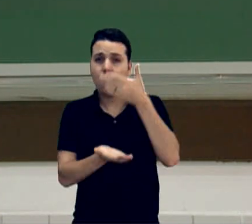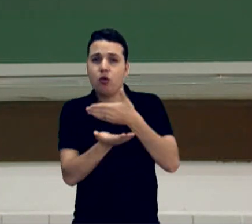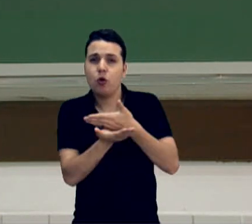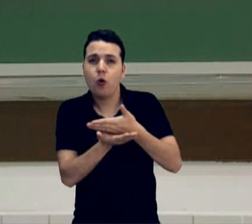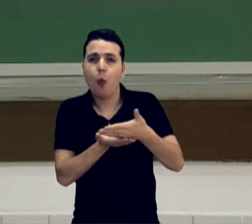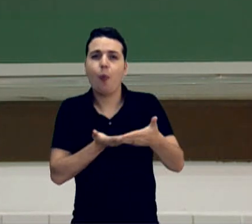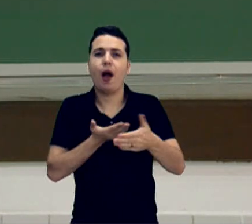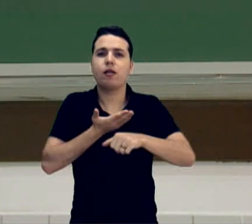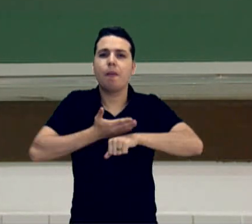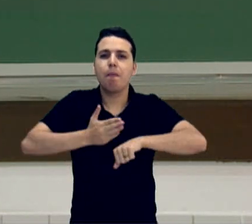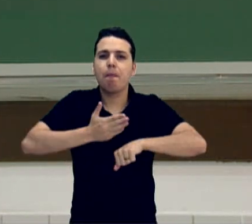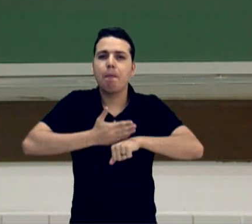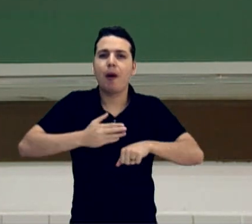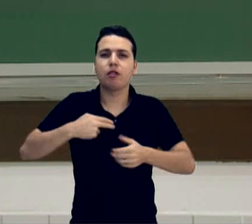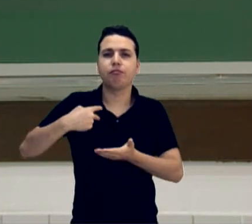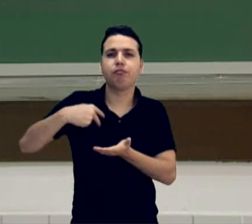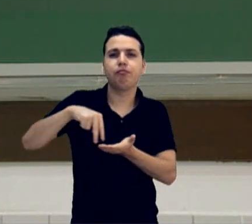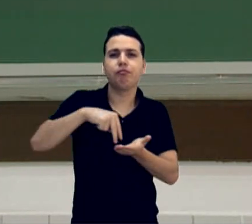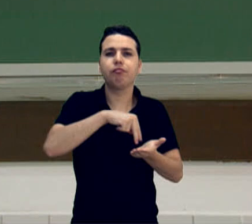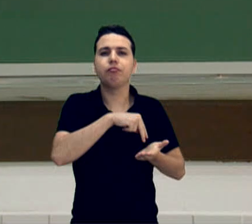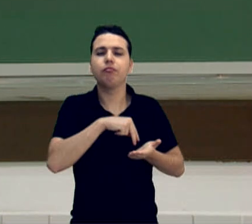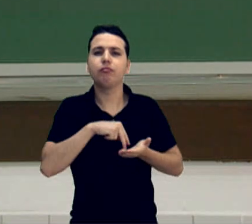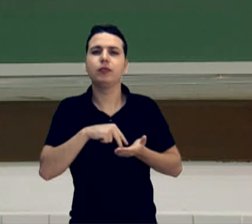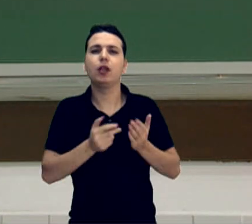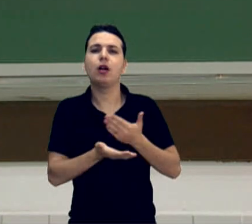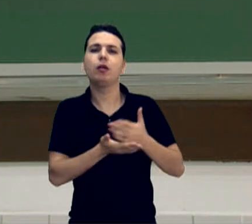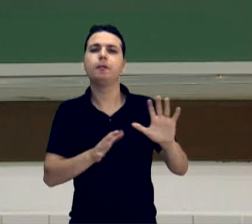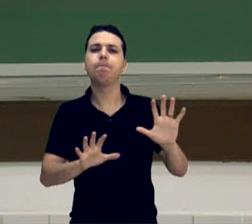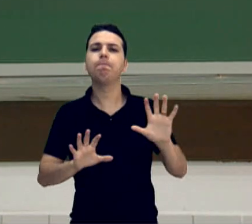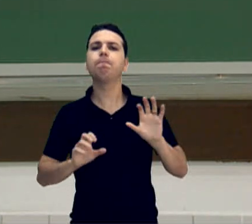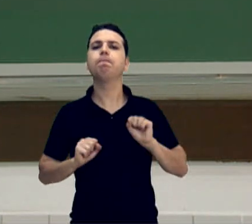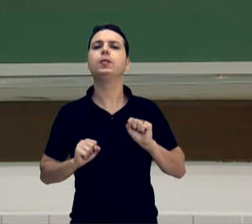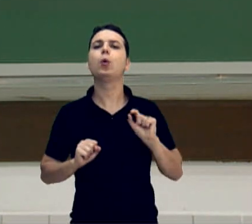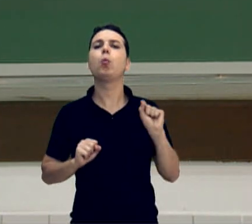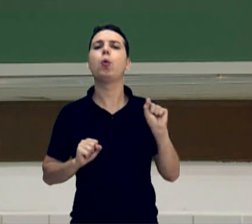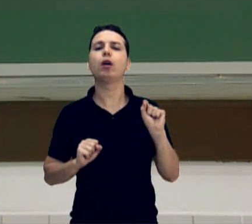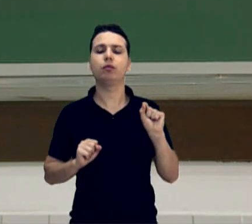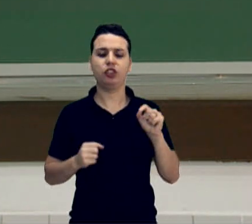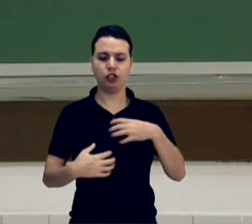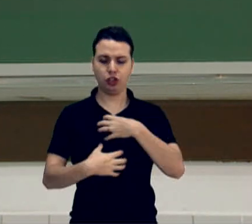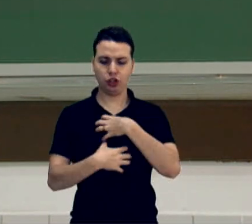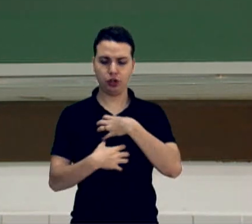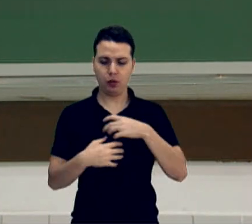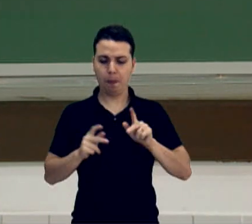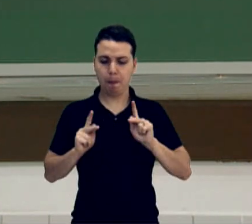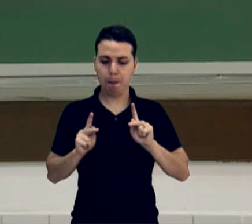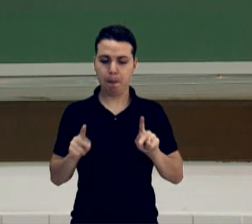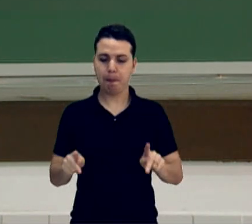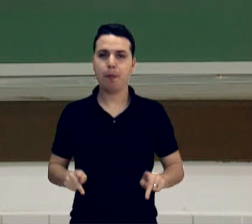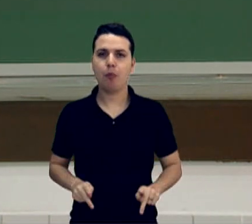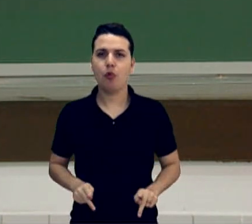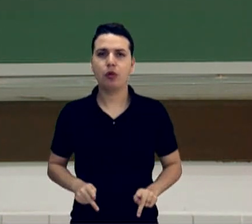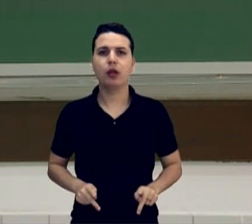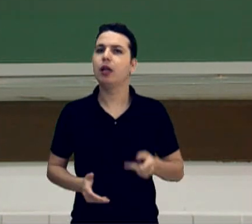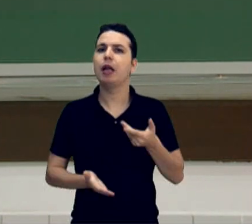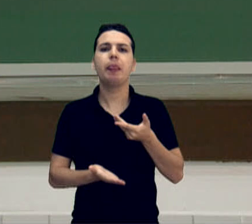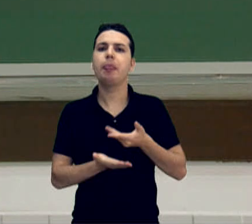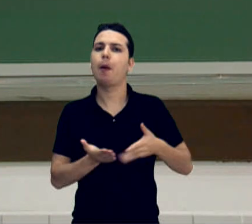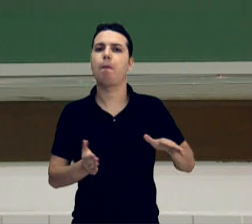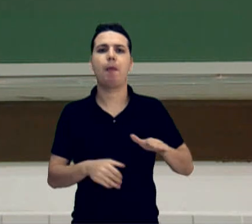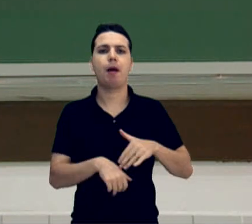a praticar essas danças, eles vão adquirir uma postura e essa postura não vão perder nunca mais.